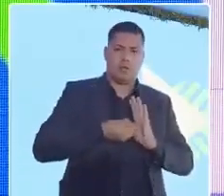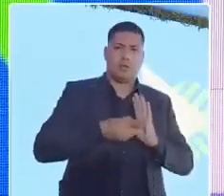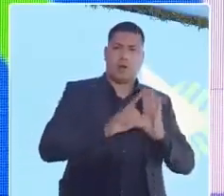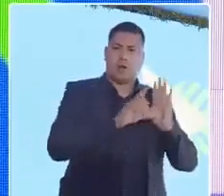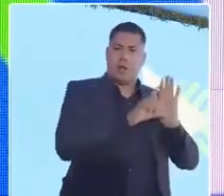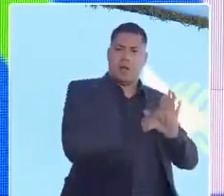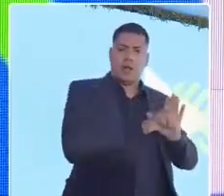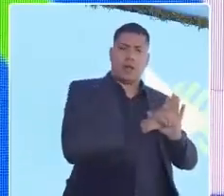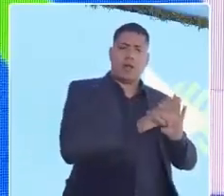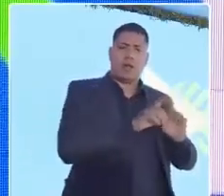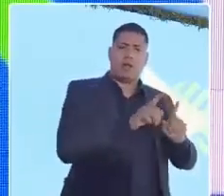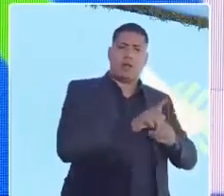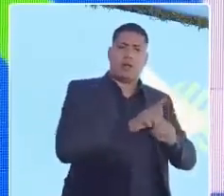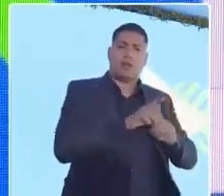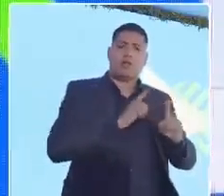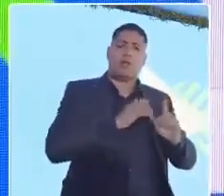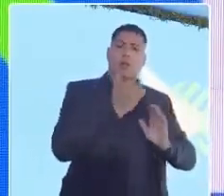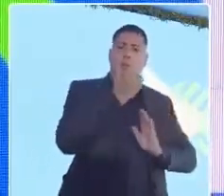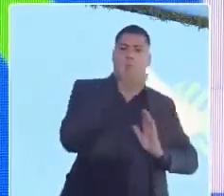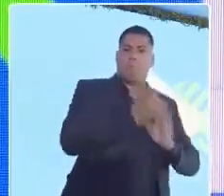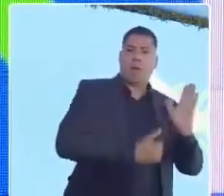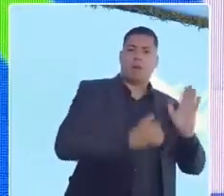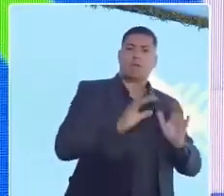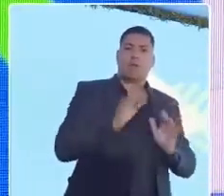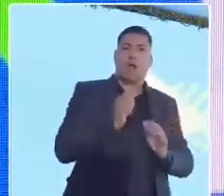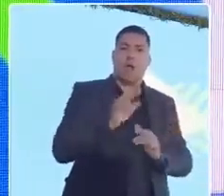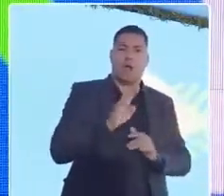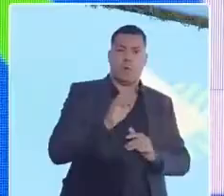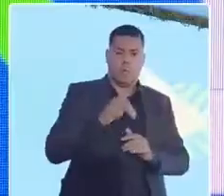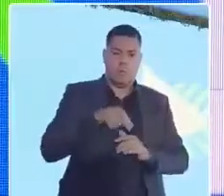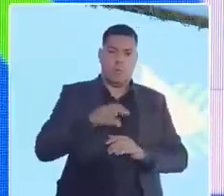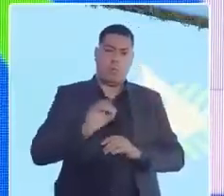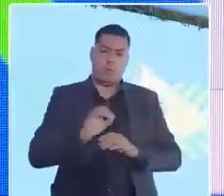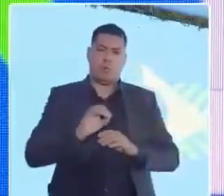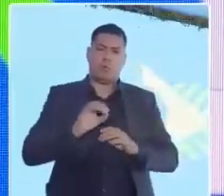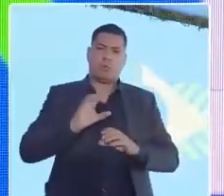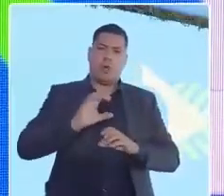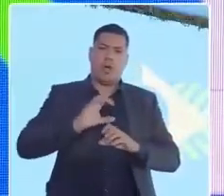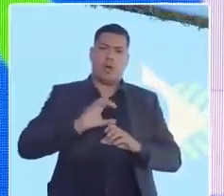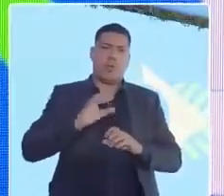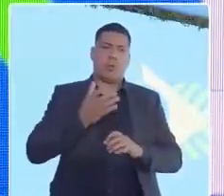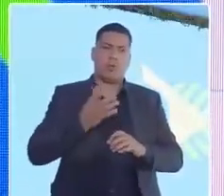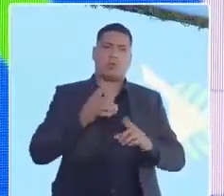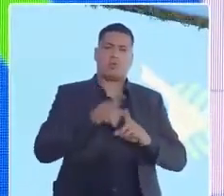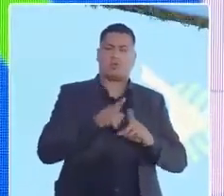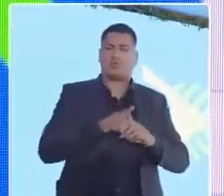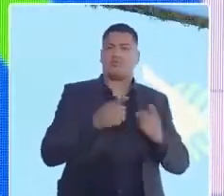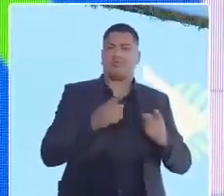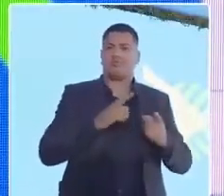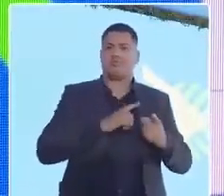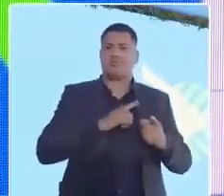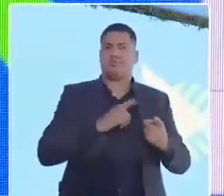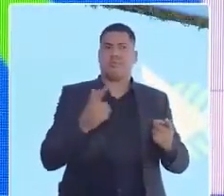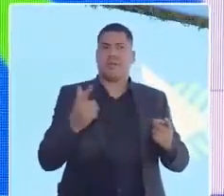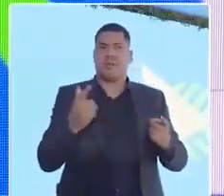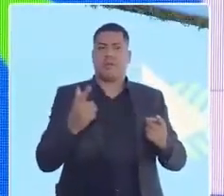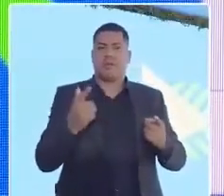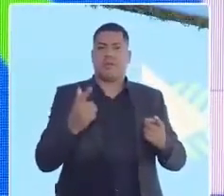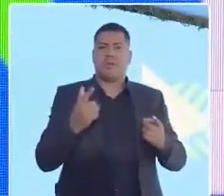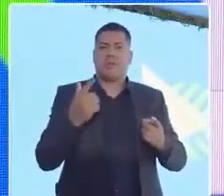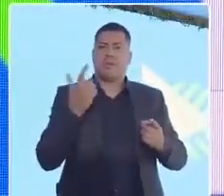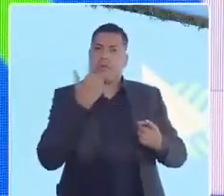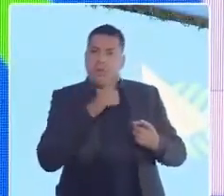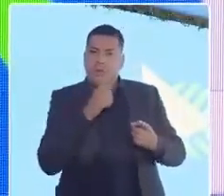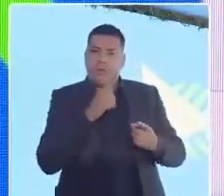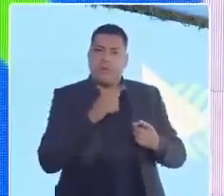economia de Baixo Carbono gerando empregos valorizando as culturas locais e os ativos ambientais